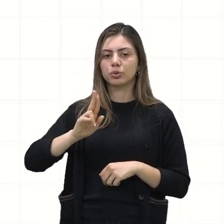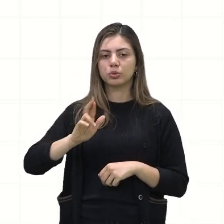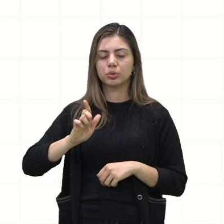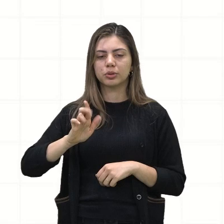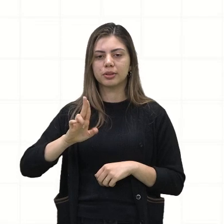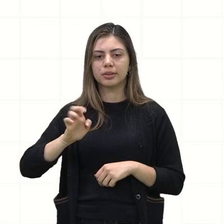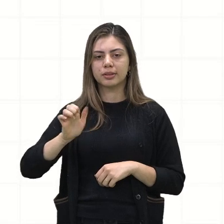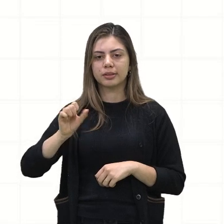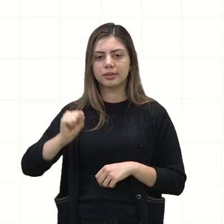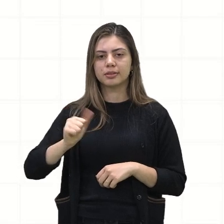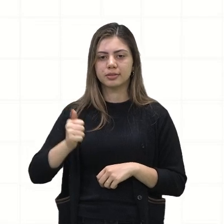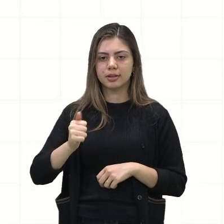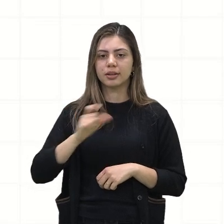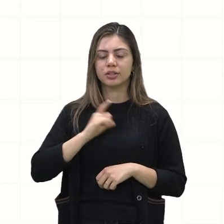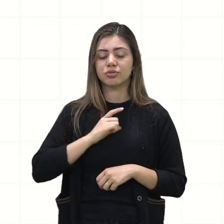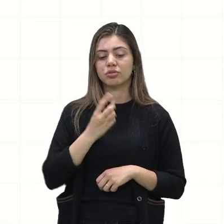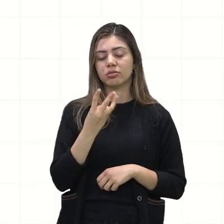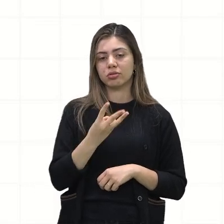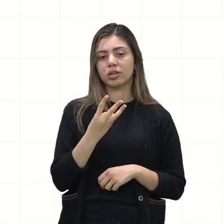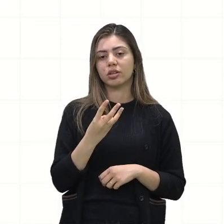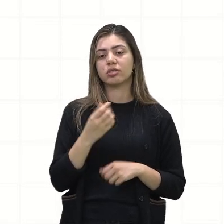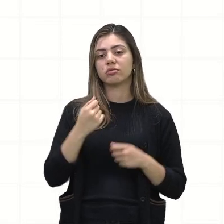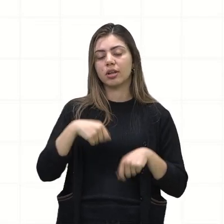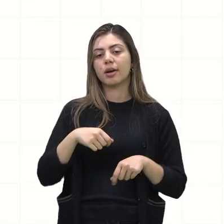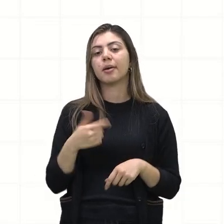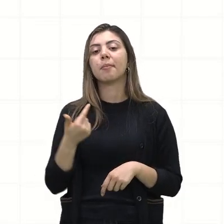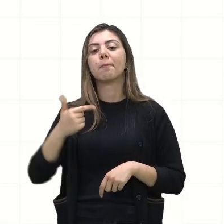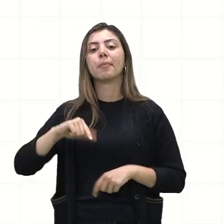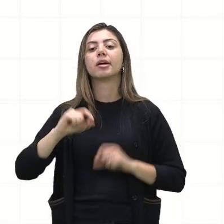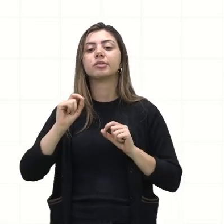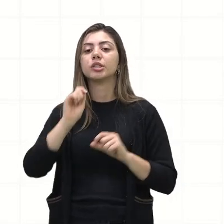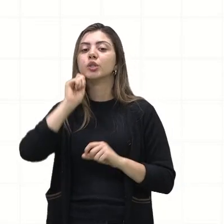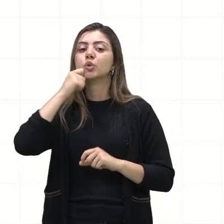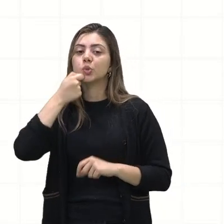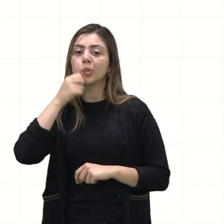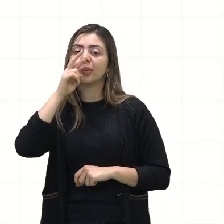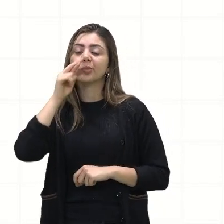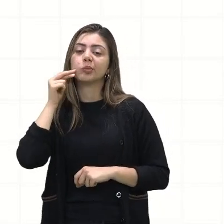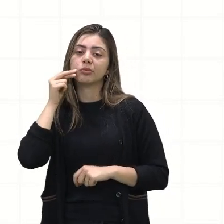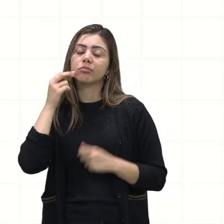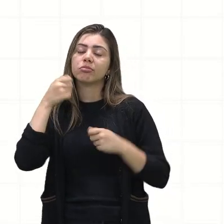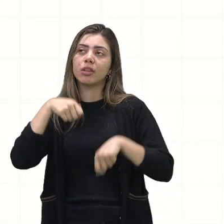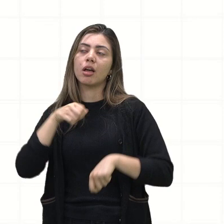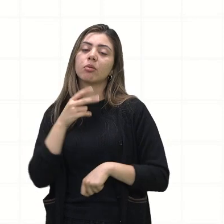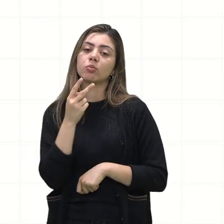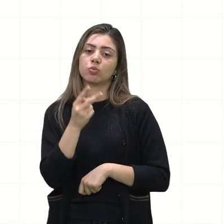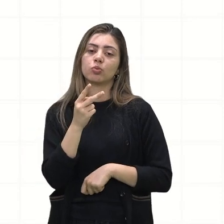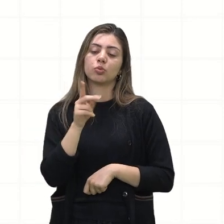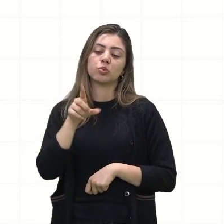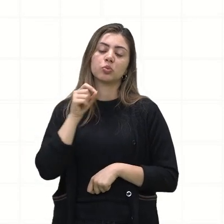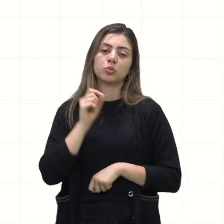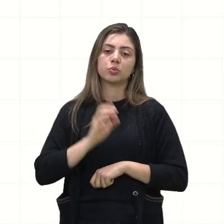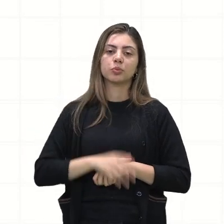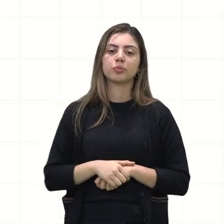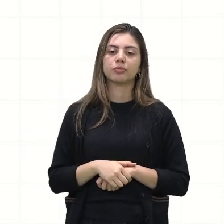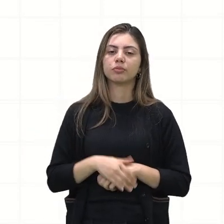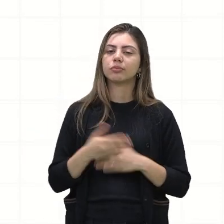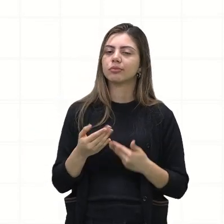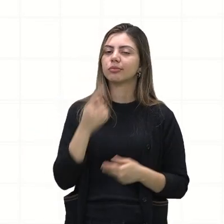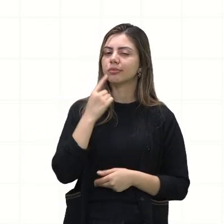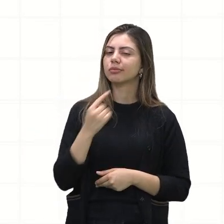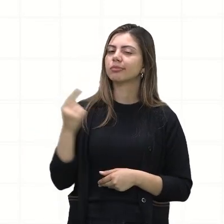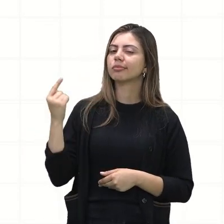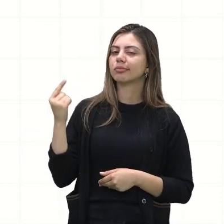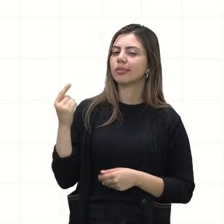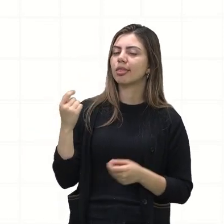E as bebidas, nós temos suco e refrigerante, mais 2 opções. Veja que eu botei um pontinho